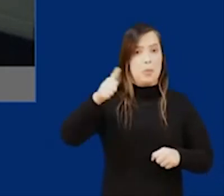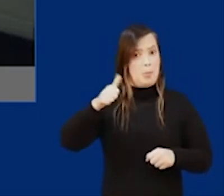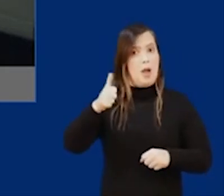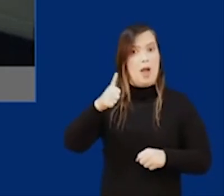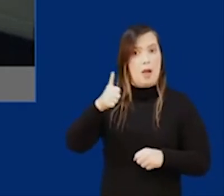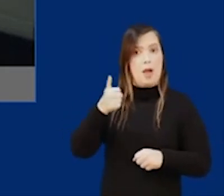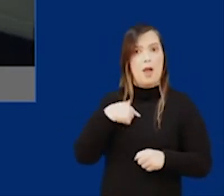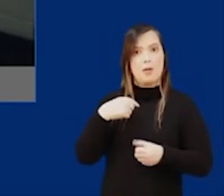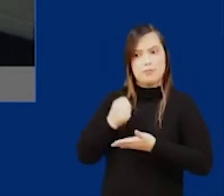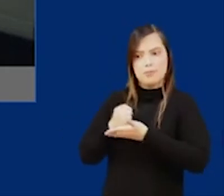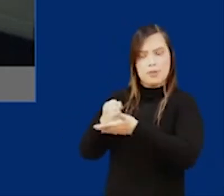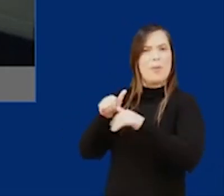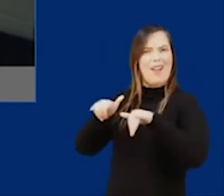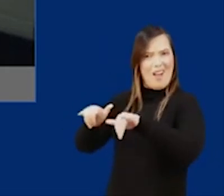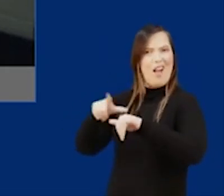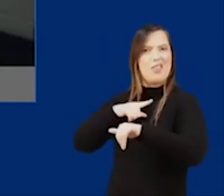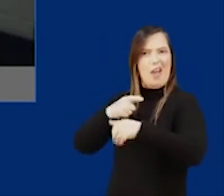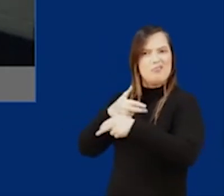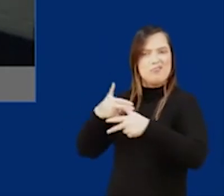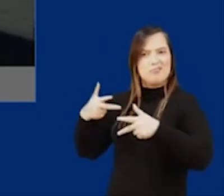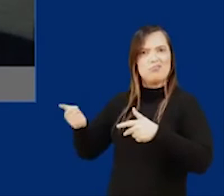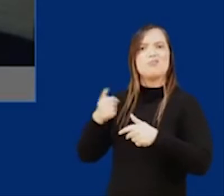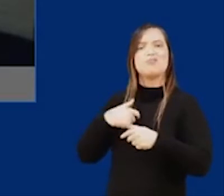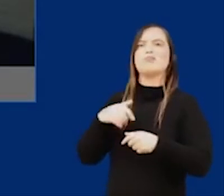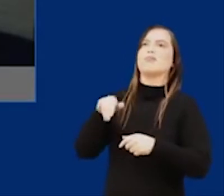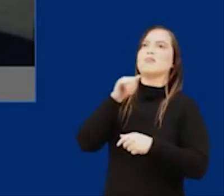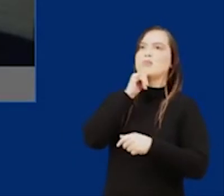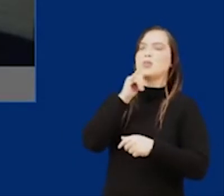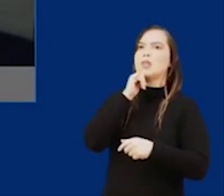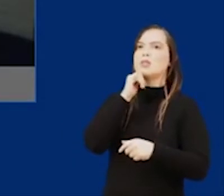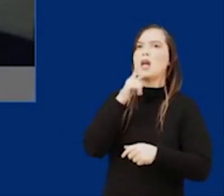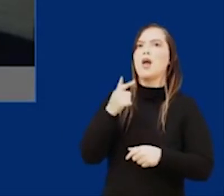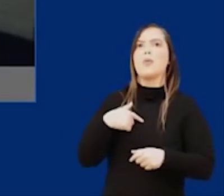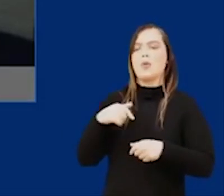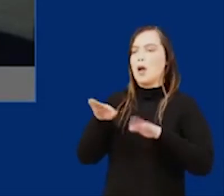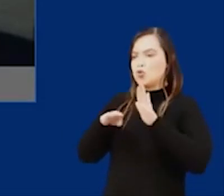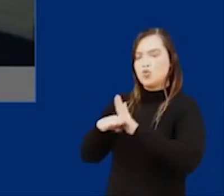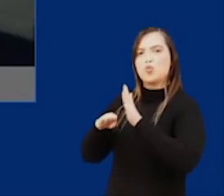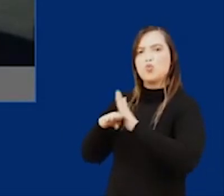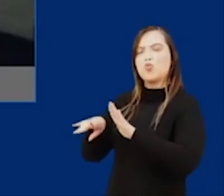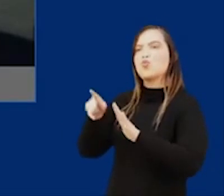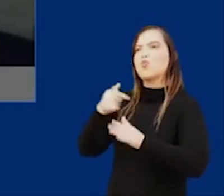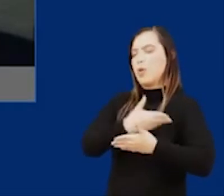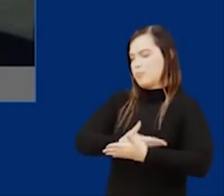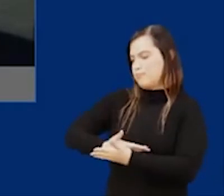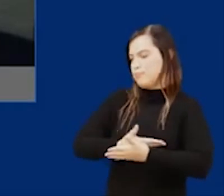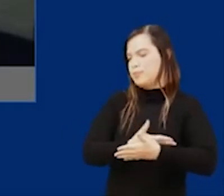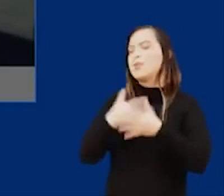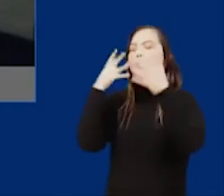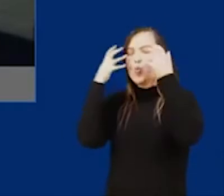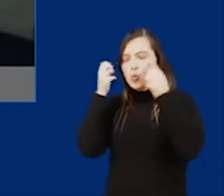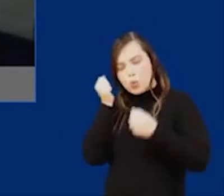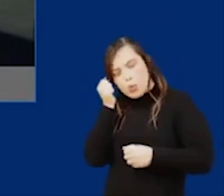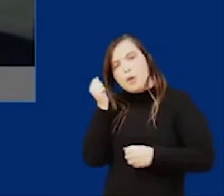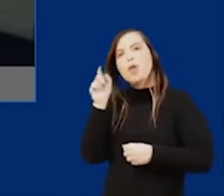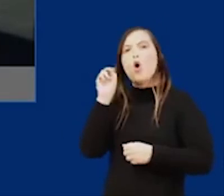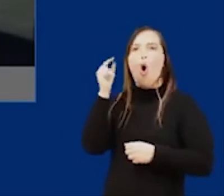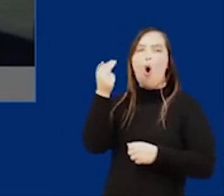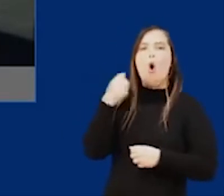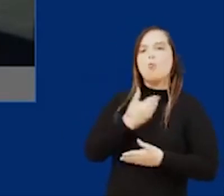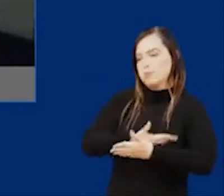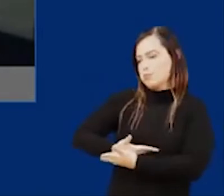primeira, é a cura de tudo, é a cura para o bebê dormir, é a cura para a mãe, para o bebê não chorar, é a cura para o